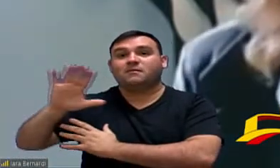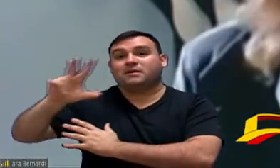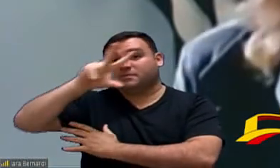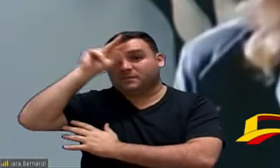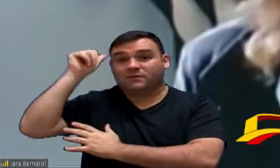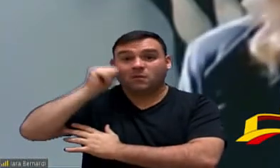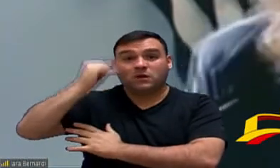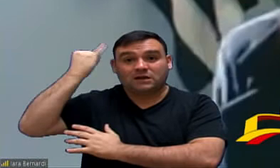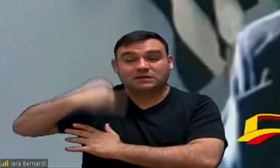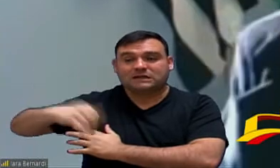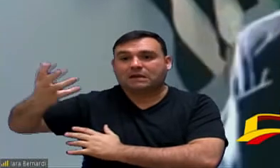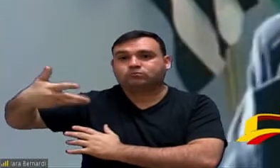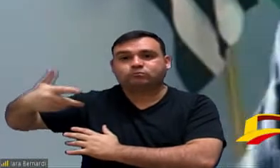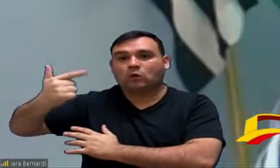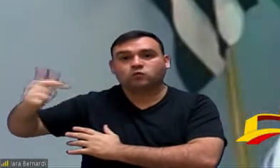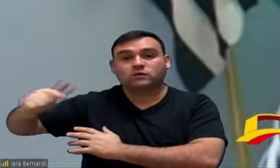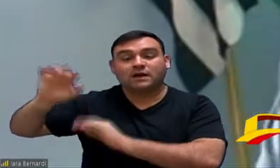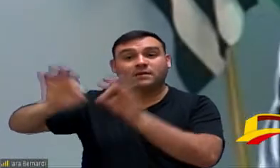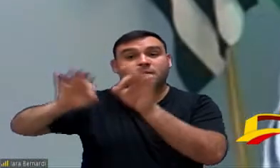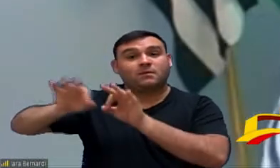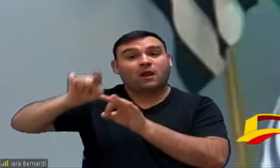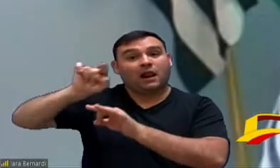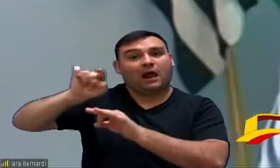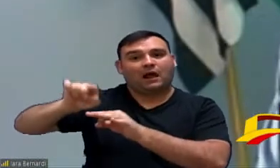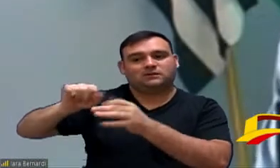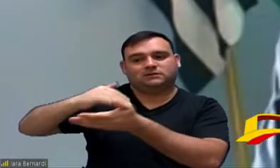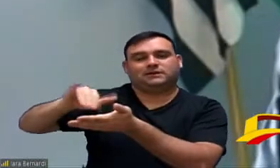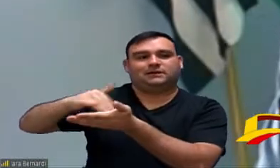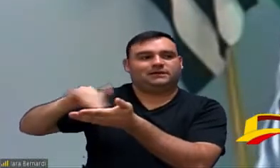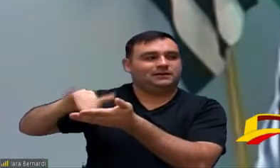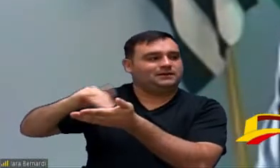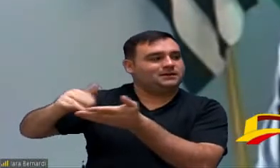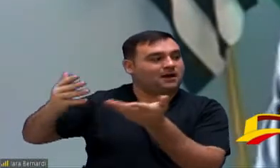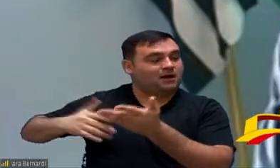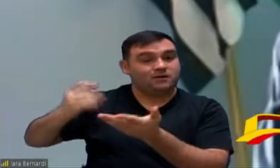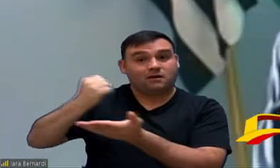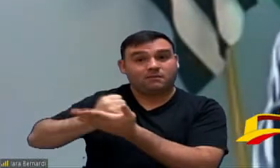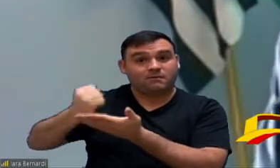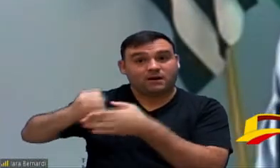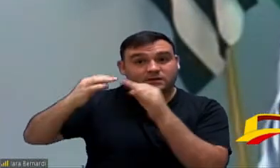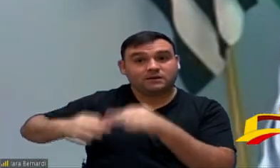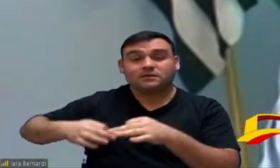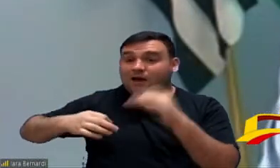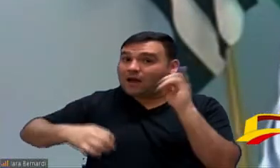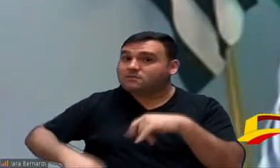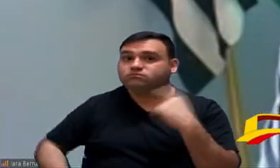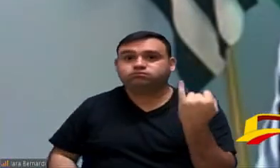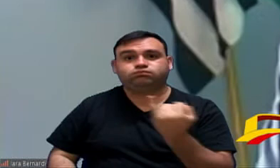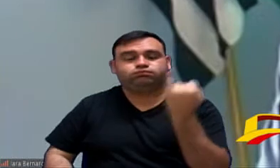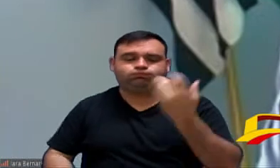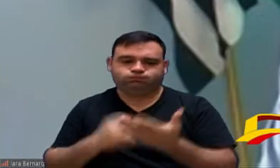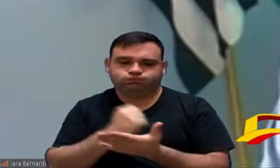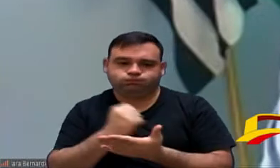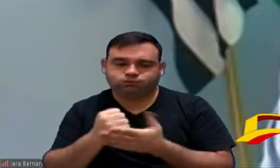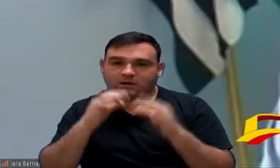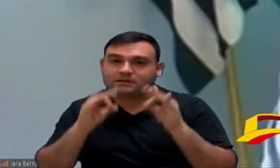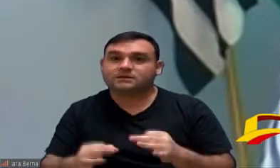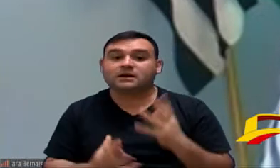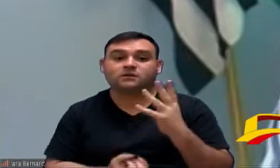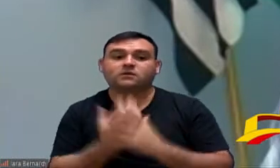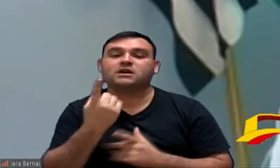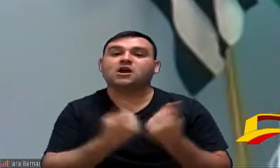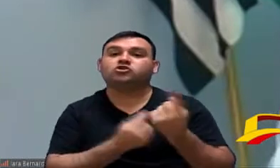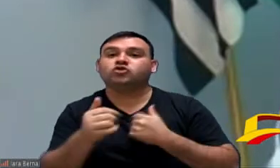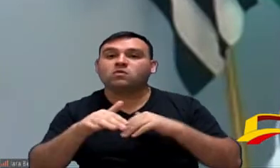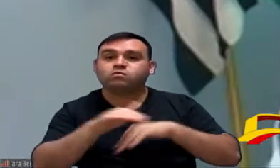prefeita Jaqueline. Foi elaborado pela secretaria. Essa formalização é extremamente importante. Formaliza a criação do